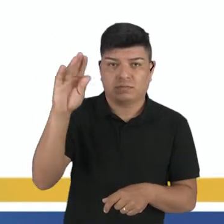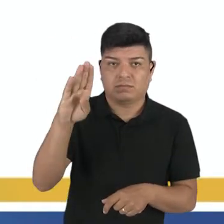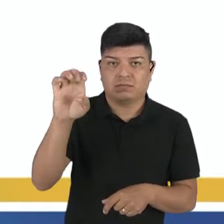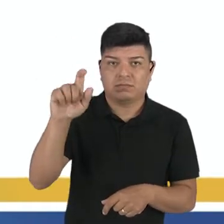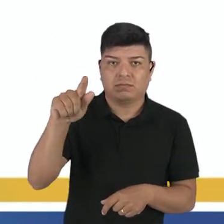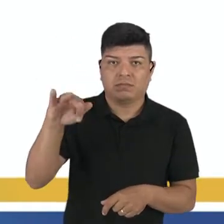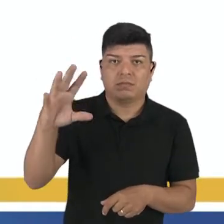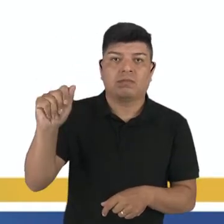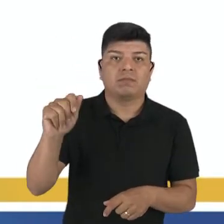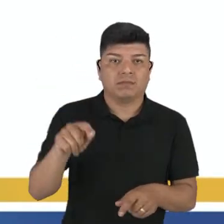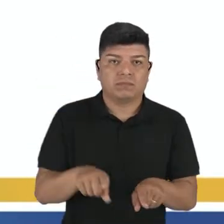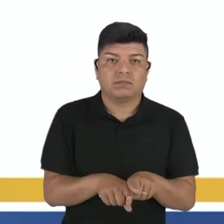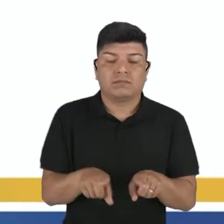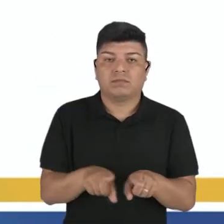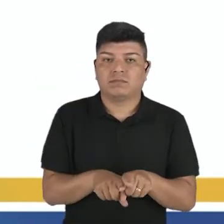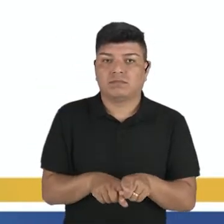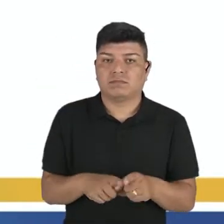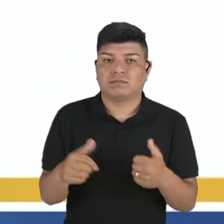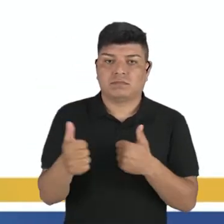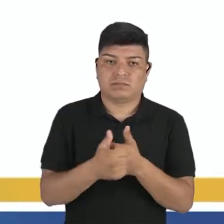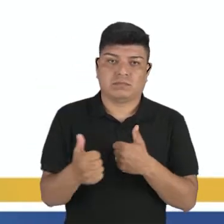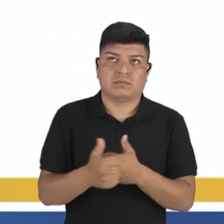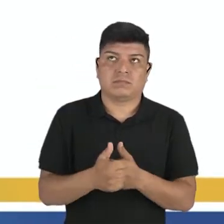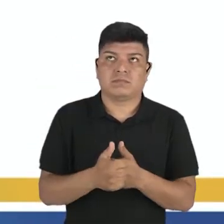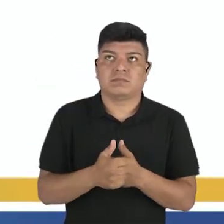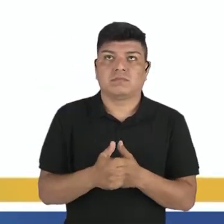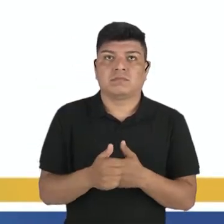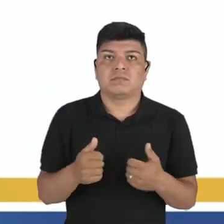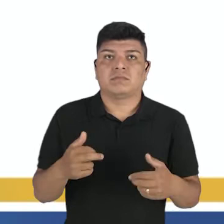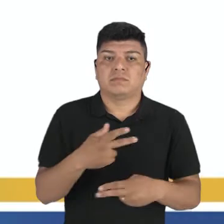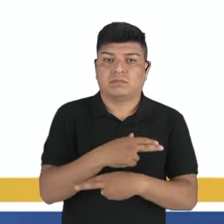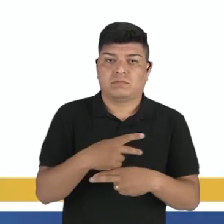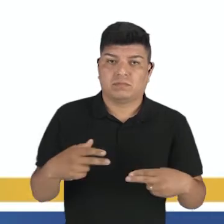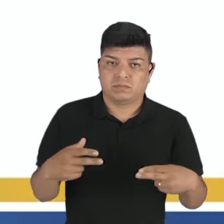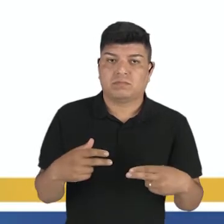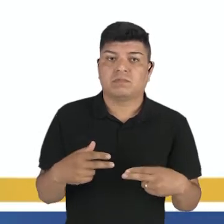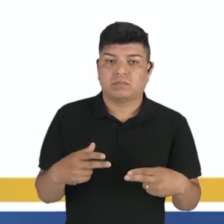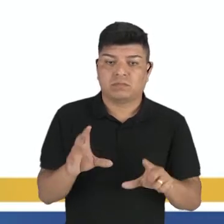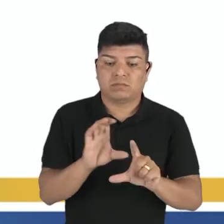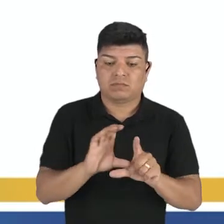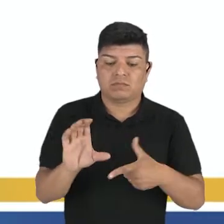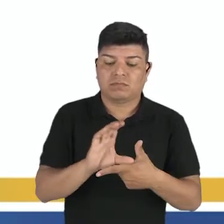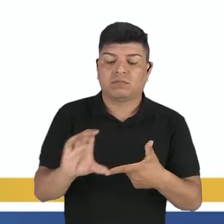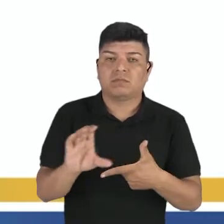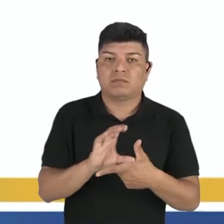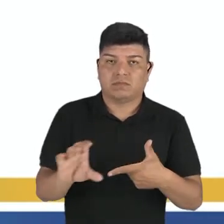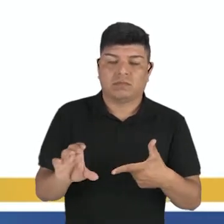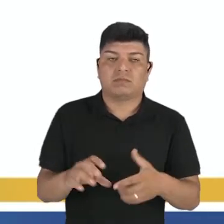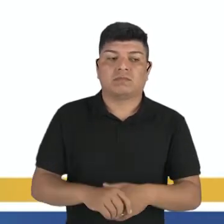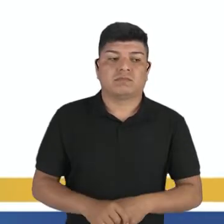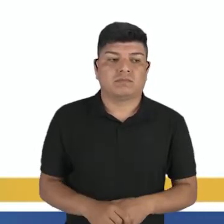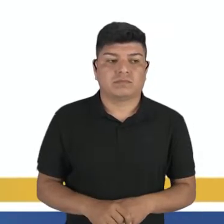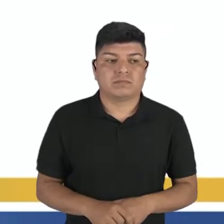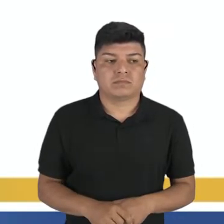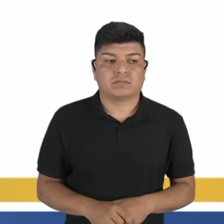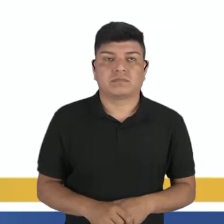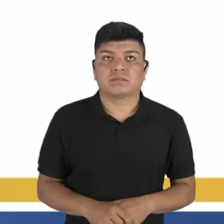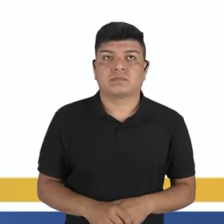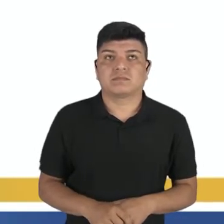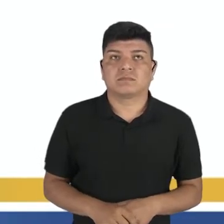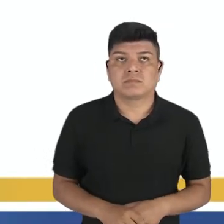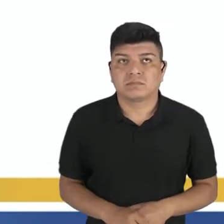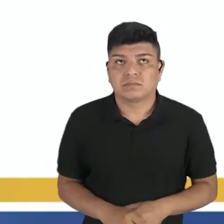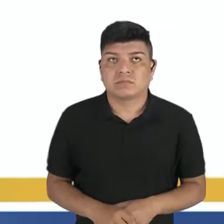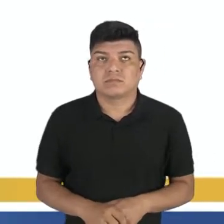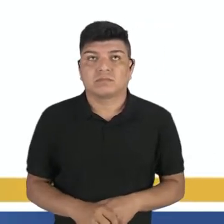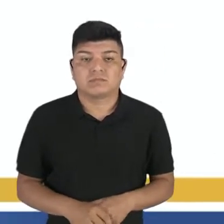Eles priorizaram ficar próximo onde havia matéria-prima, que no caso aí era o carvão mineral, ok?